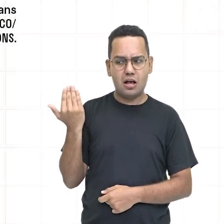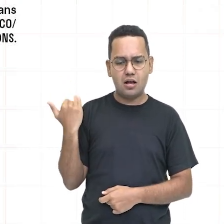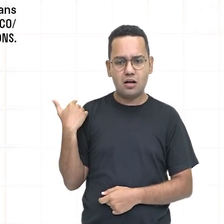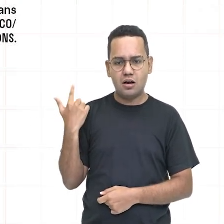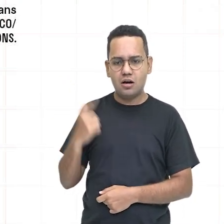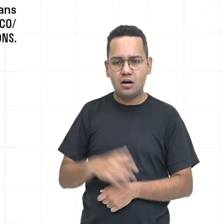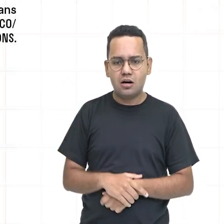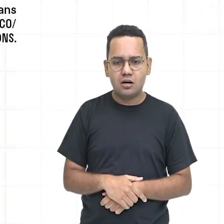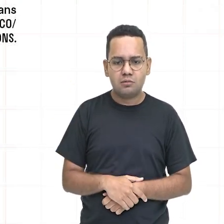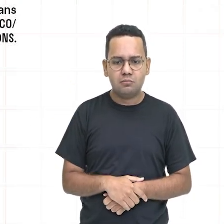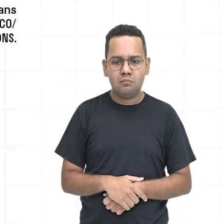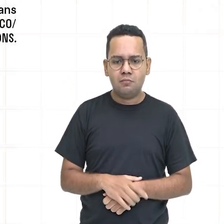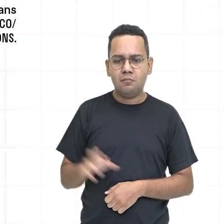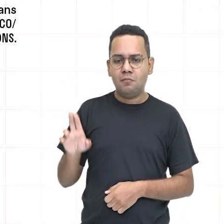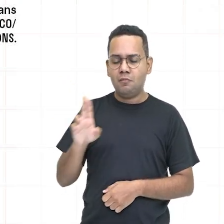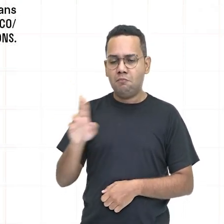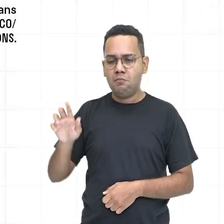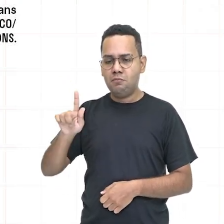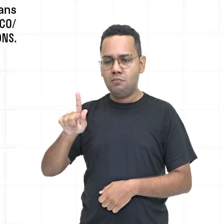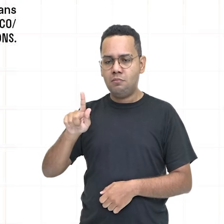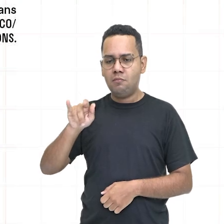por Gilsenmans, lá em